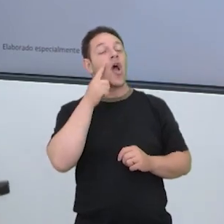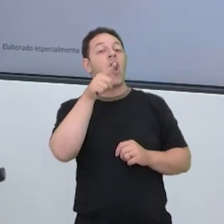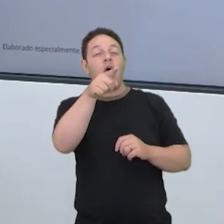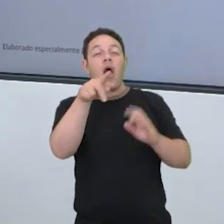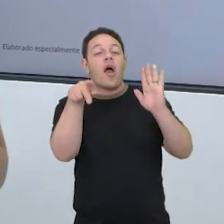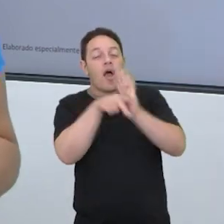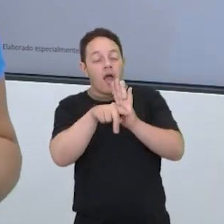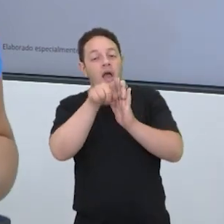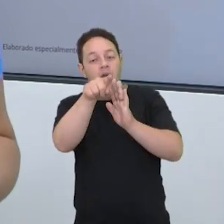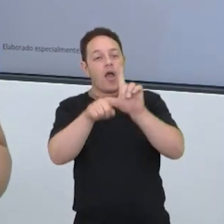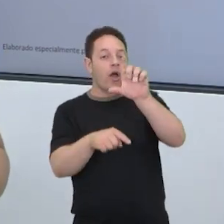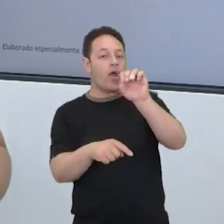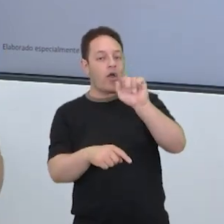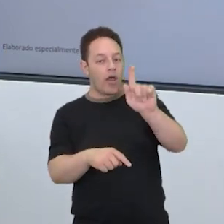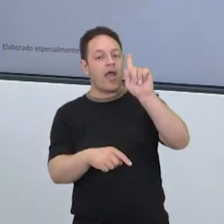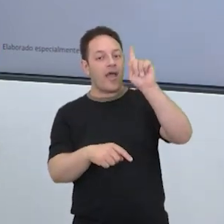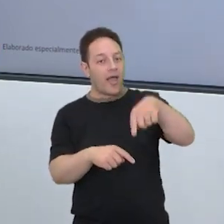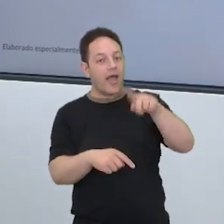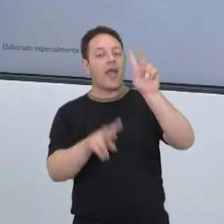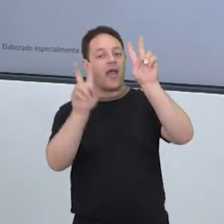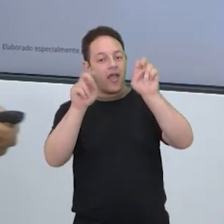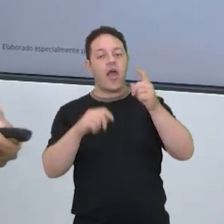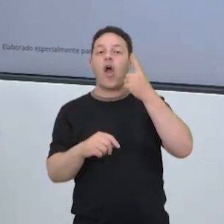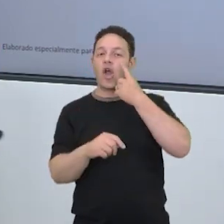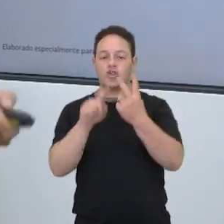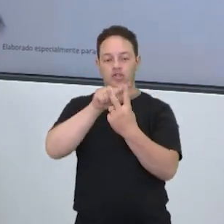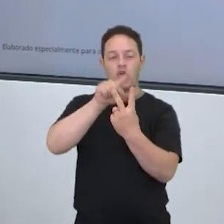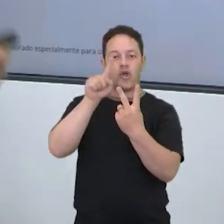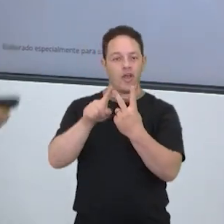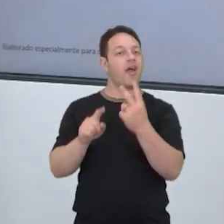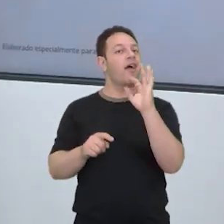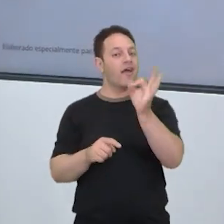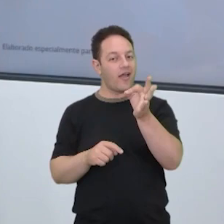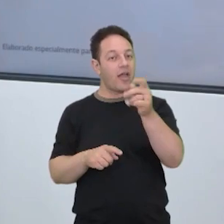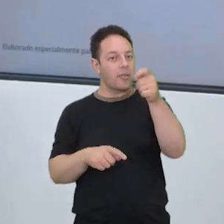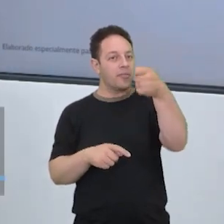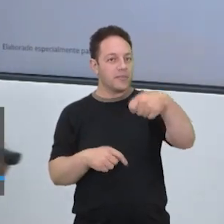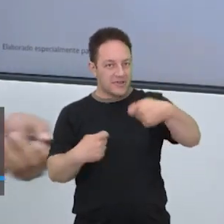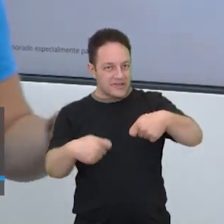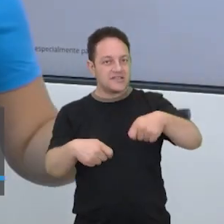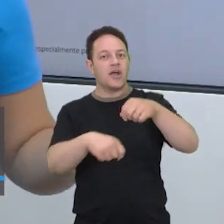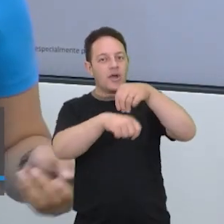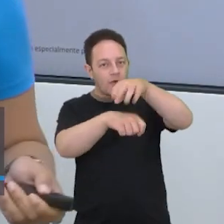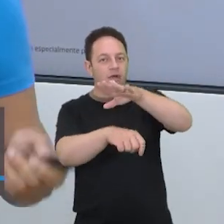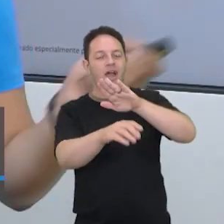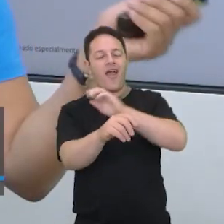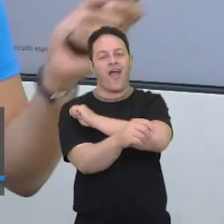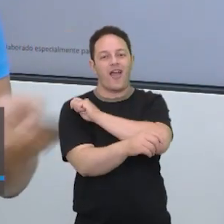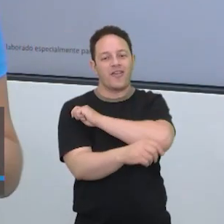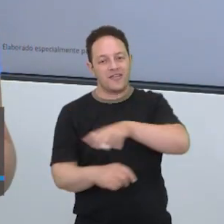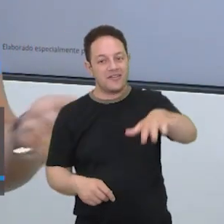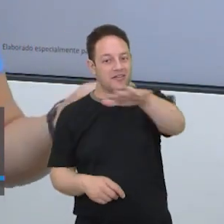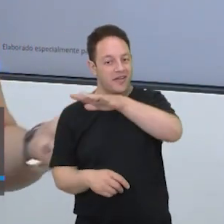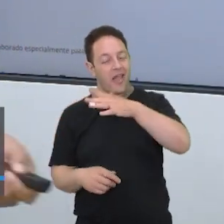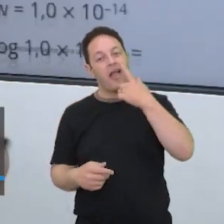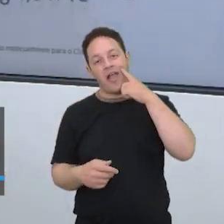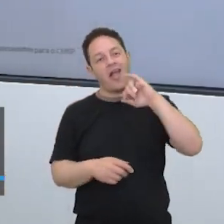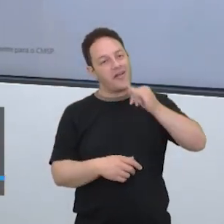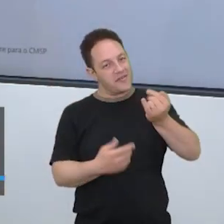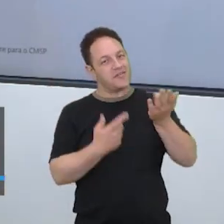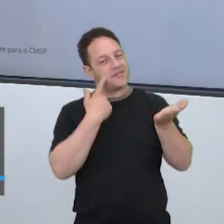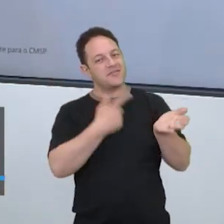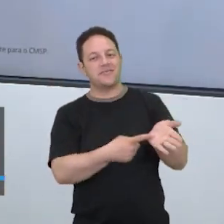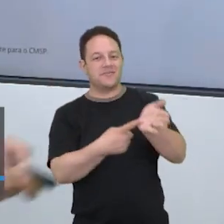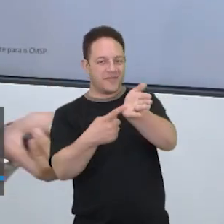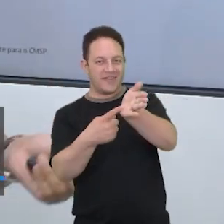do logaritmo que você está usando, Sumaia, são essas duas. Aí é essas que você tem que passar para os seus alunos. E aí eu trouxe hoje pra